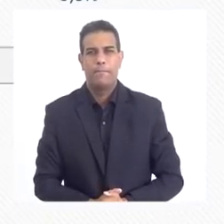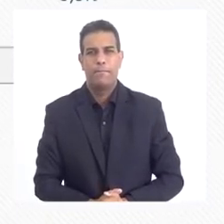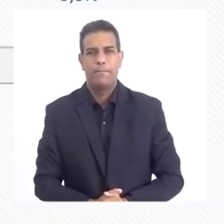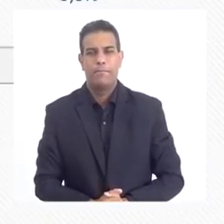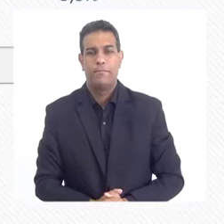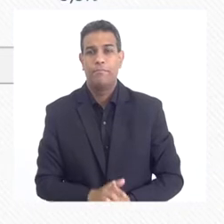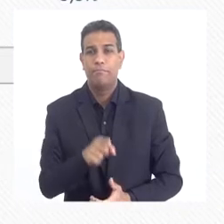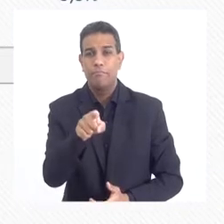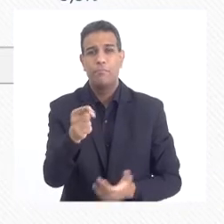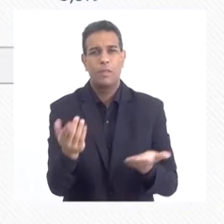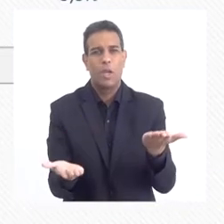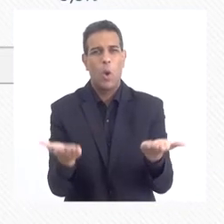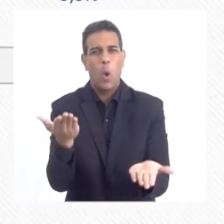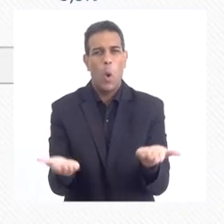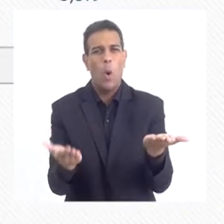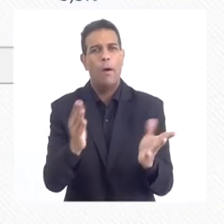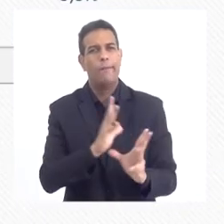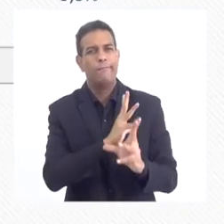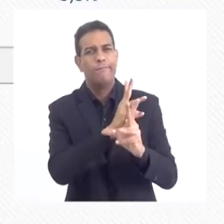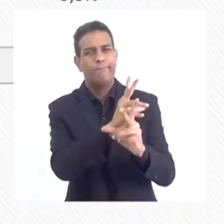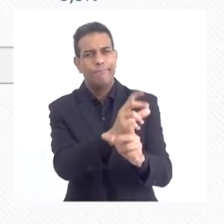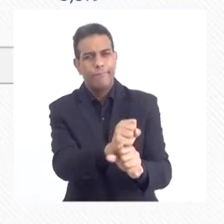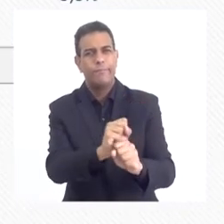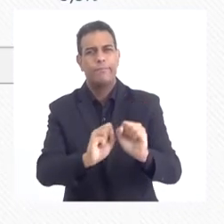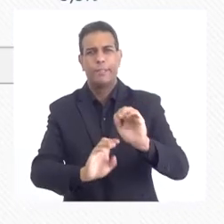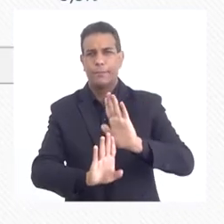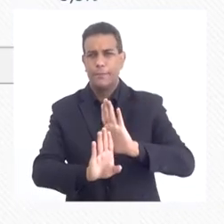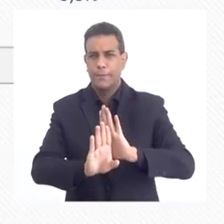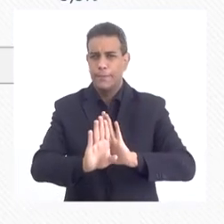Então, aqui, o balanço orçamentário, a gente tem um crescimento